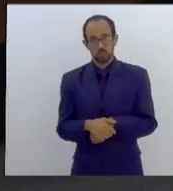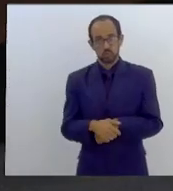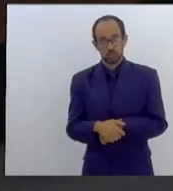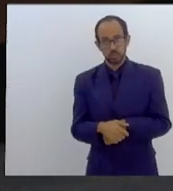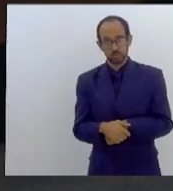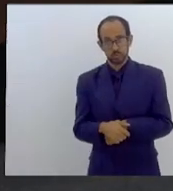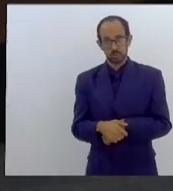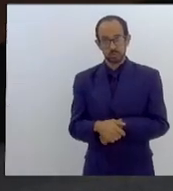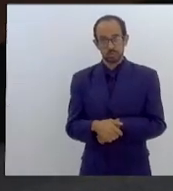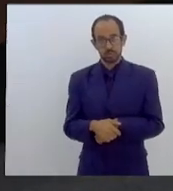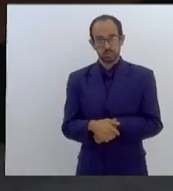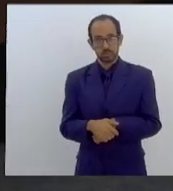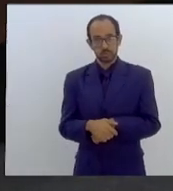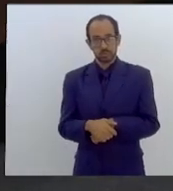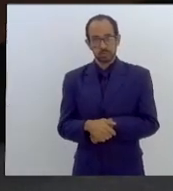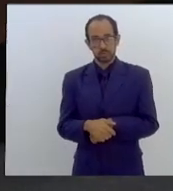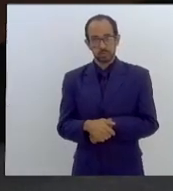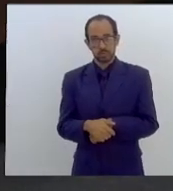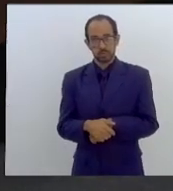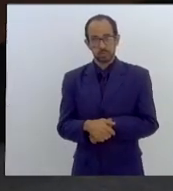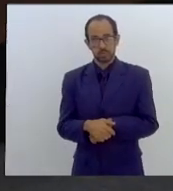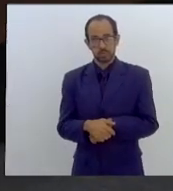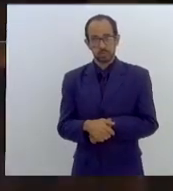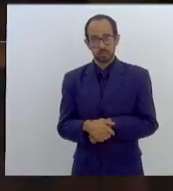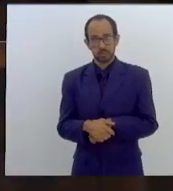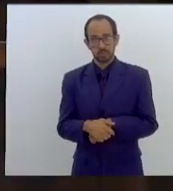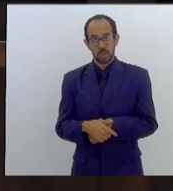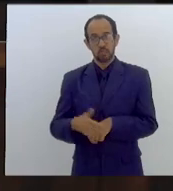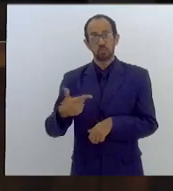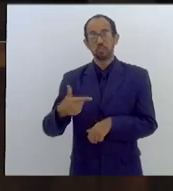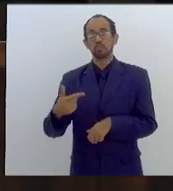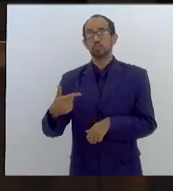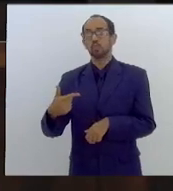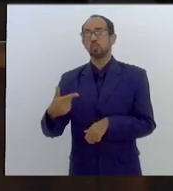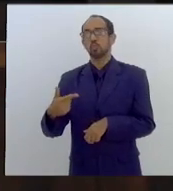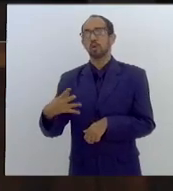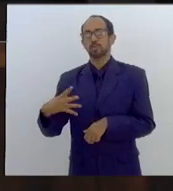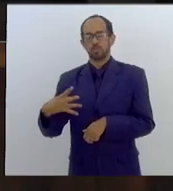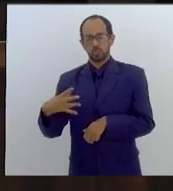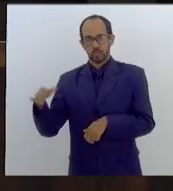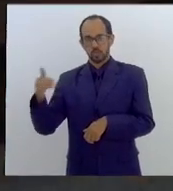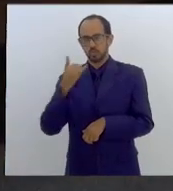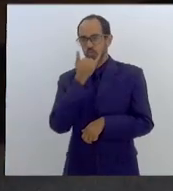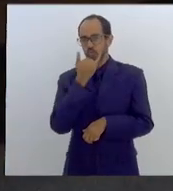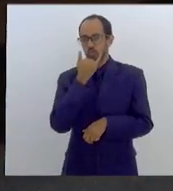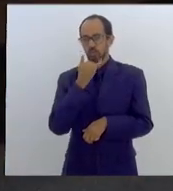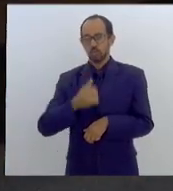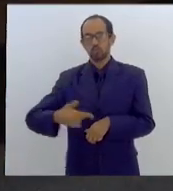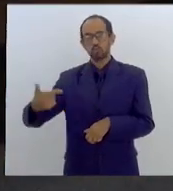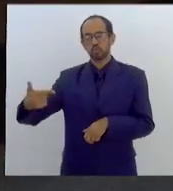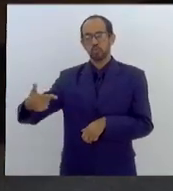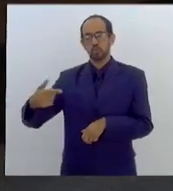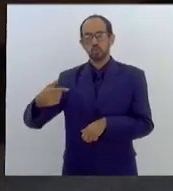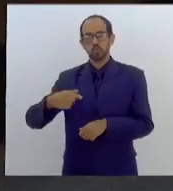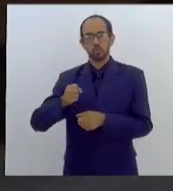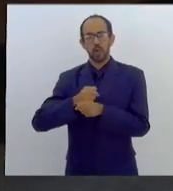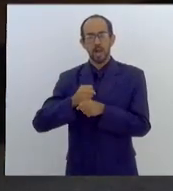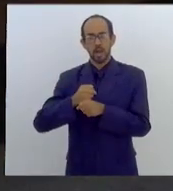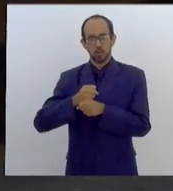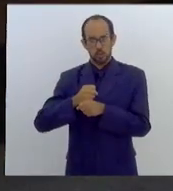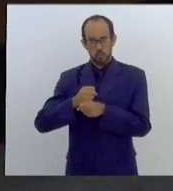E tem... Não, 24 é a eleição de prefeito. É, 24 é a eleição de prefeito. É o segundo ano do segundo